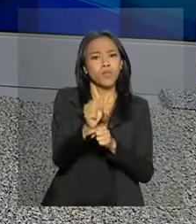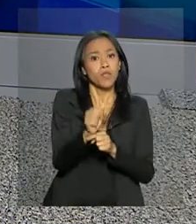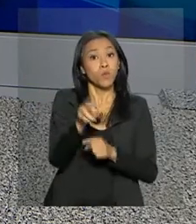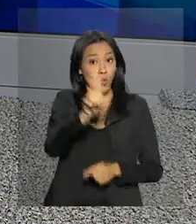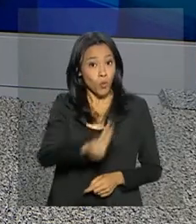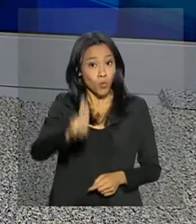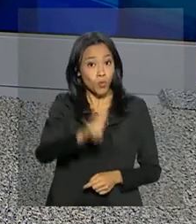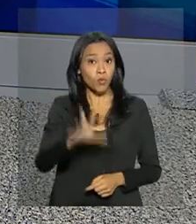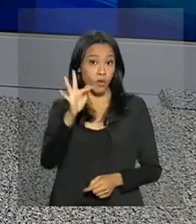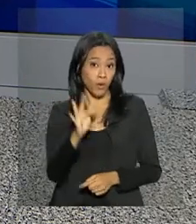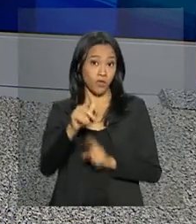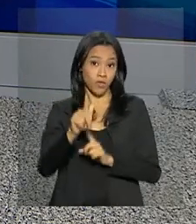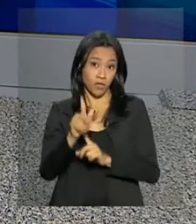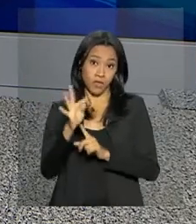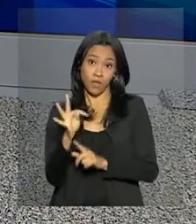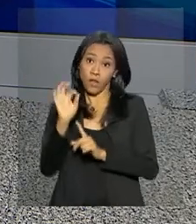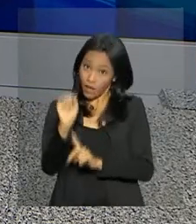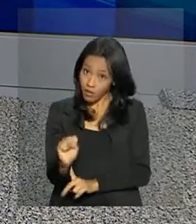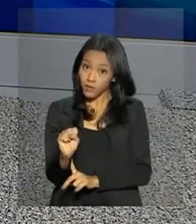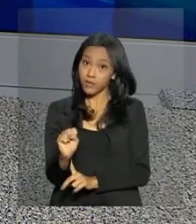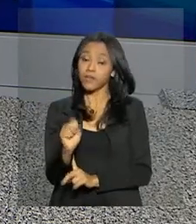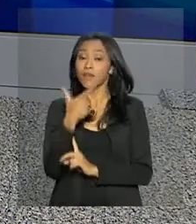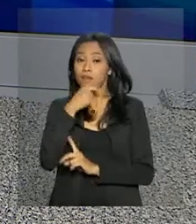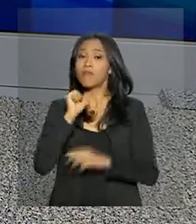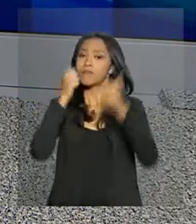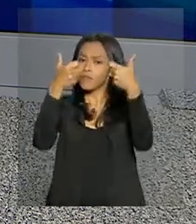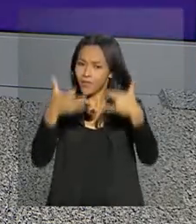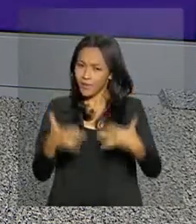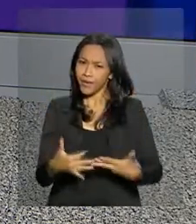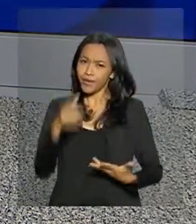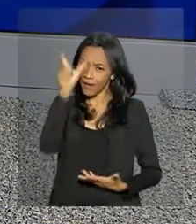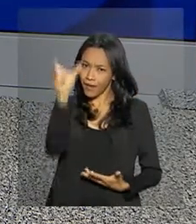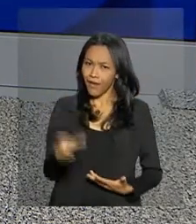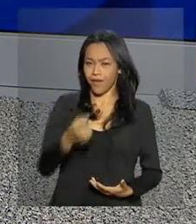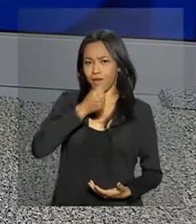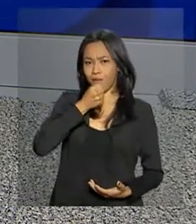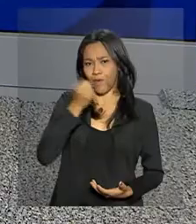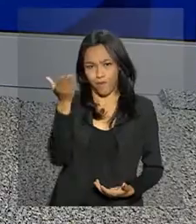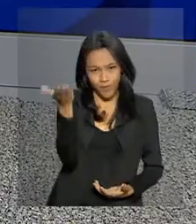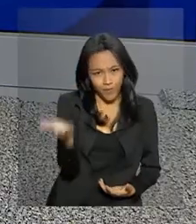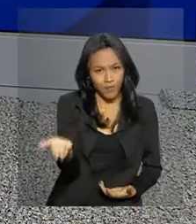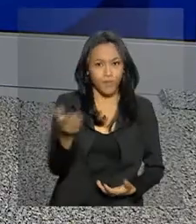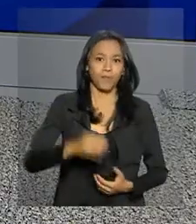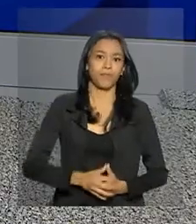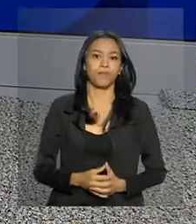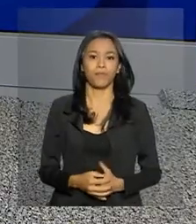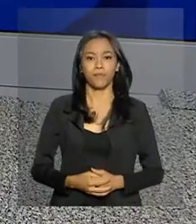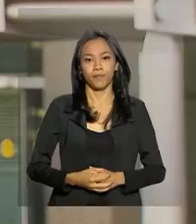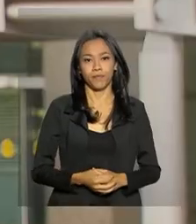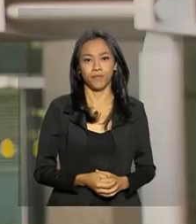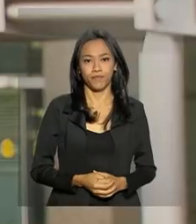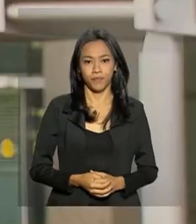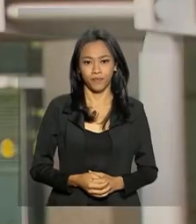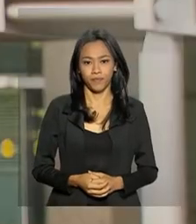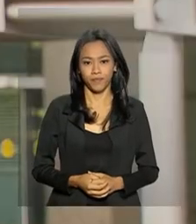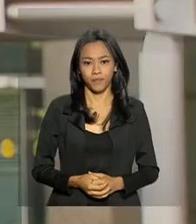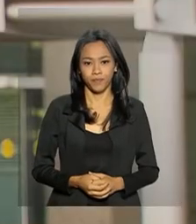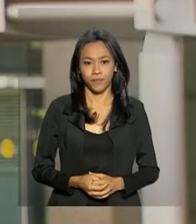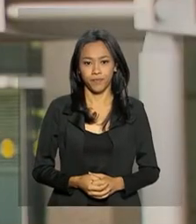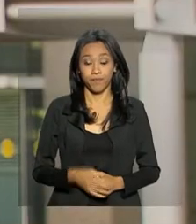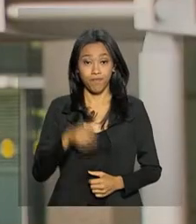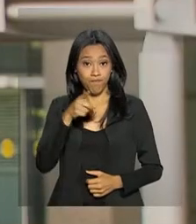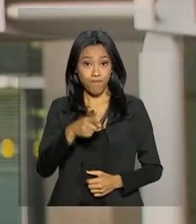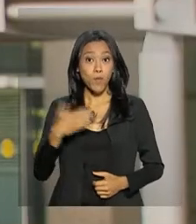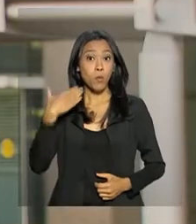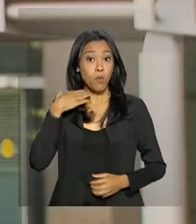como garantia quem explica pra gente como vai funcionar a repórter luciana collares de holanda a